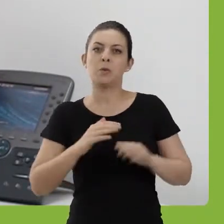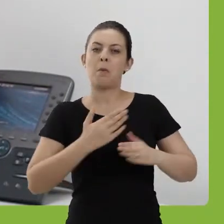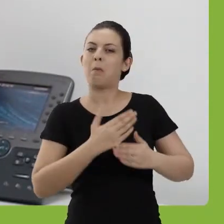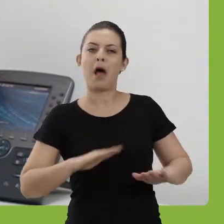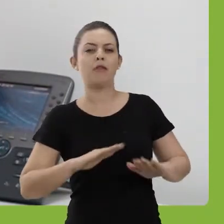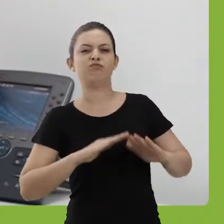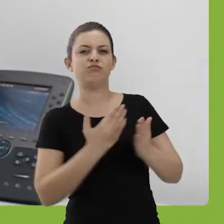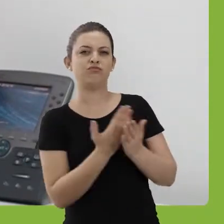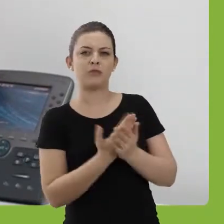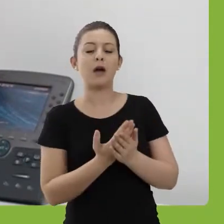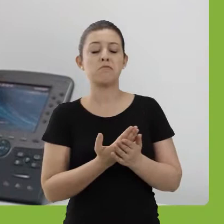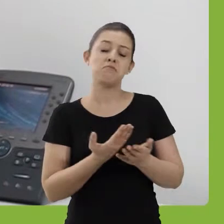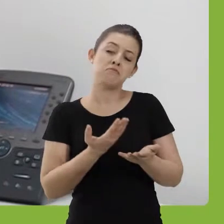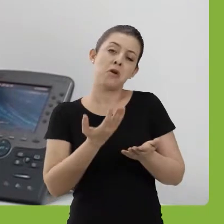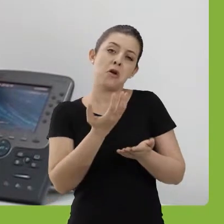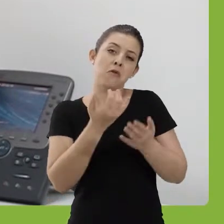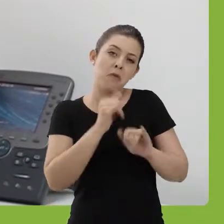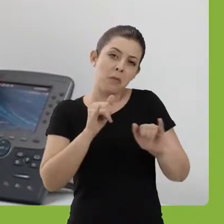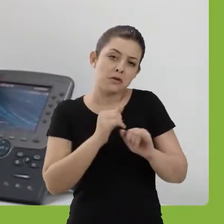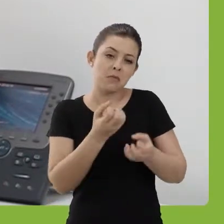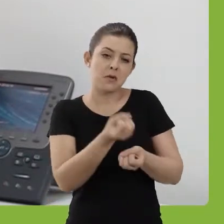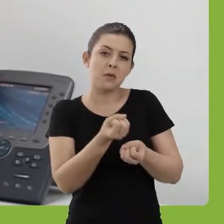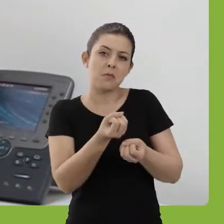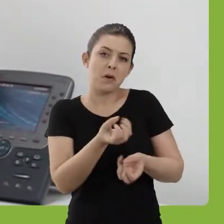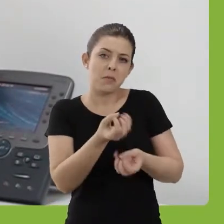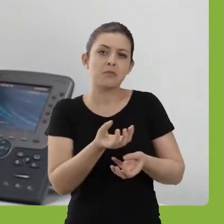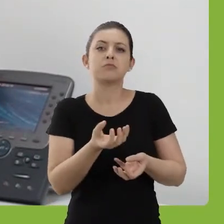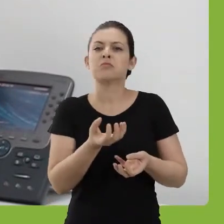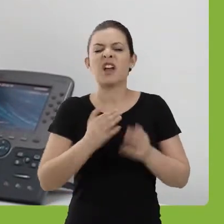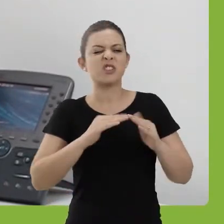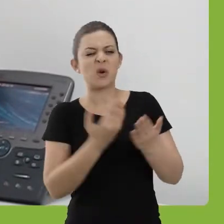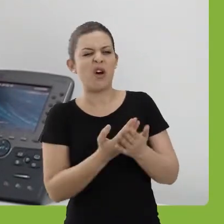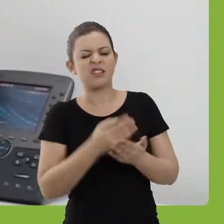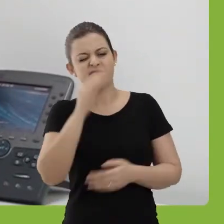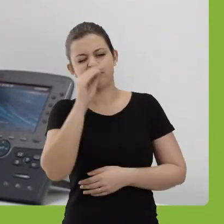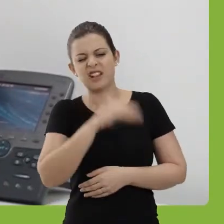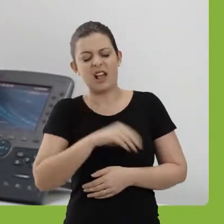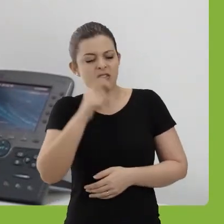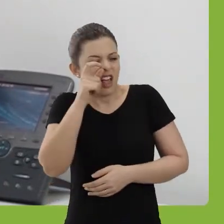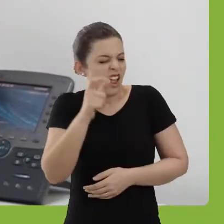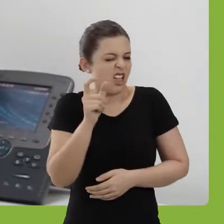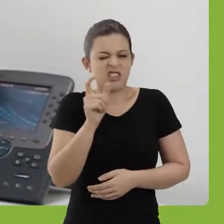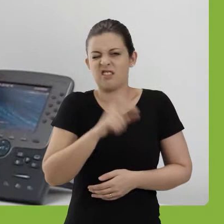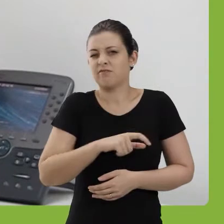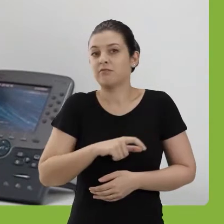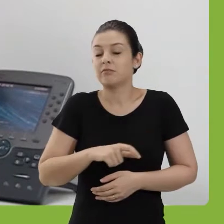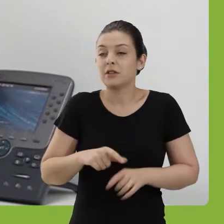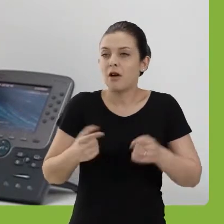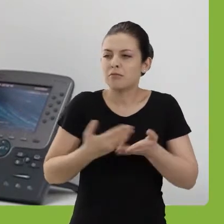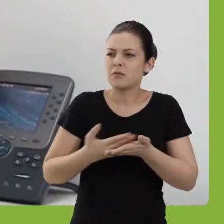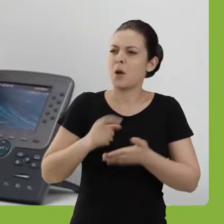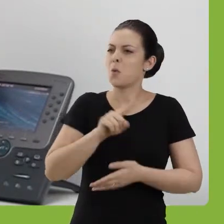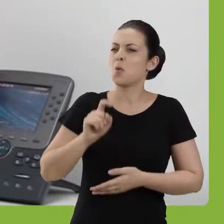estudar, segundo os dados do Apoia, por considerarem que a escola não é mais atrativa para eles. E a gente começa então a